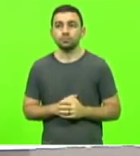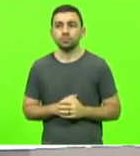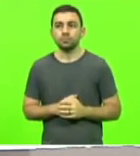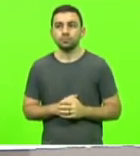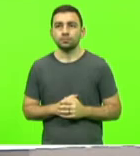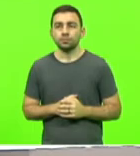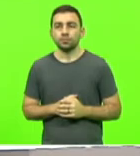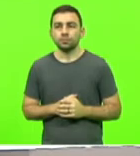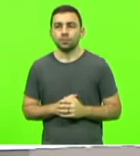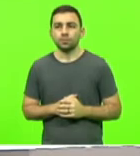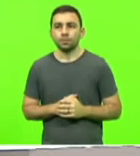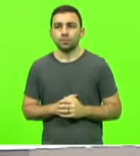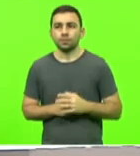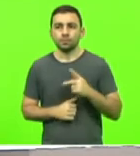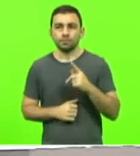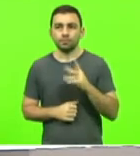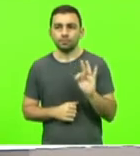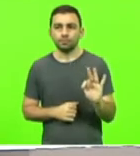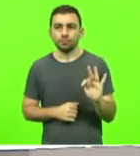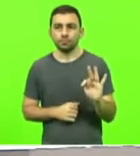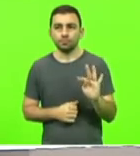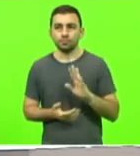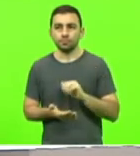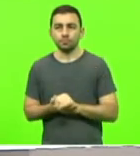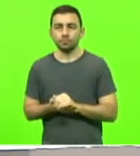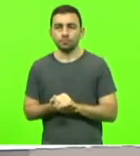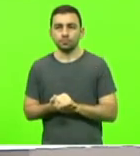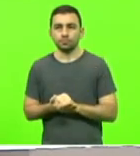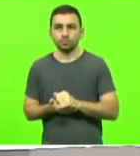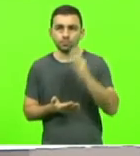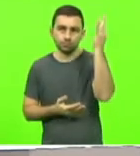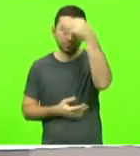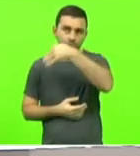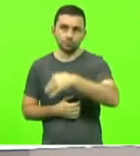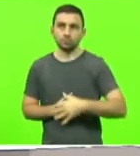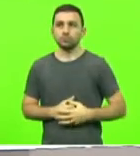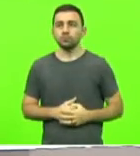Segundo horário, bloco PT, inscrito deputado Fabiano da Luz.